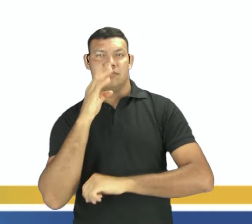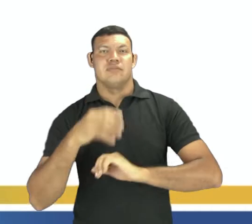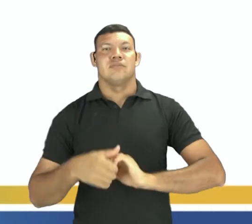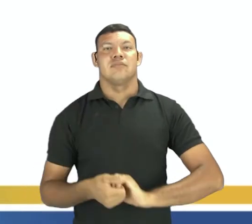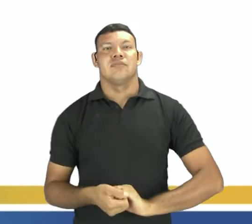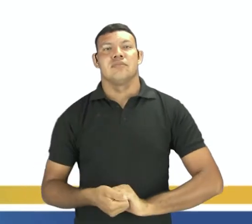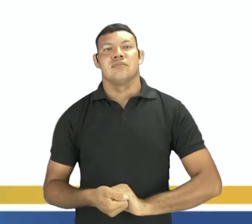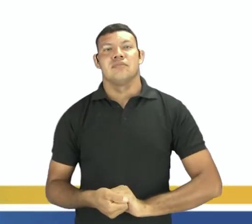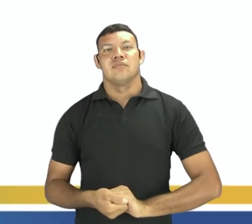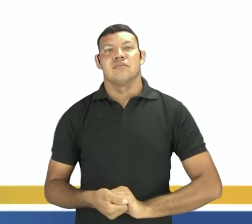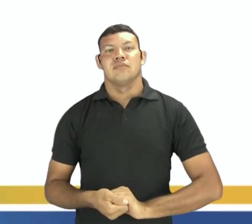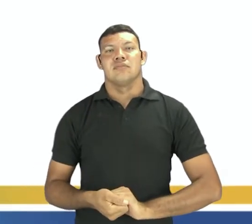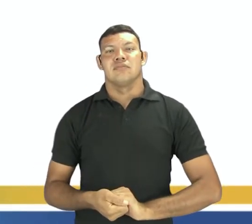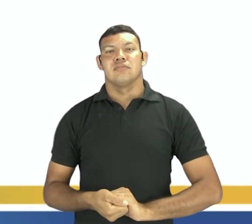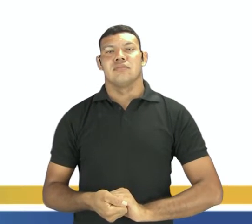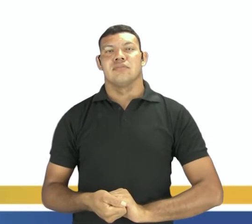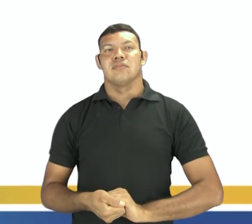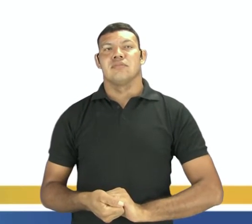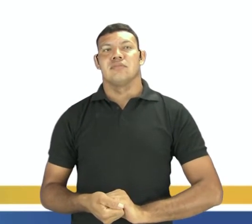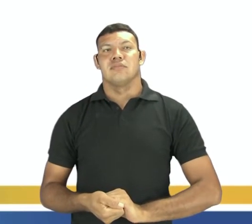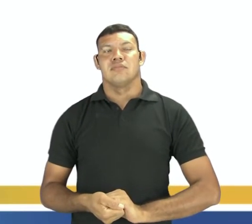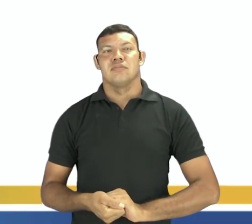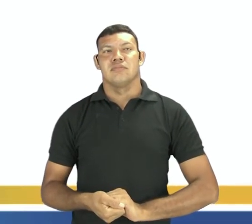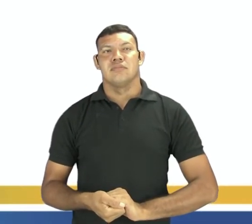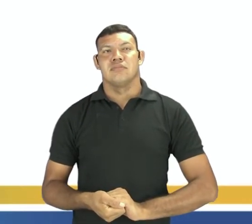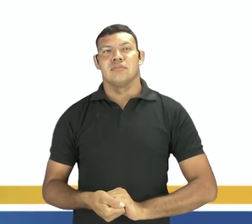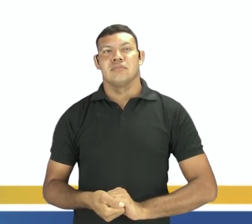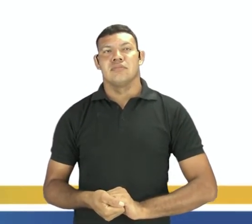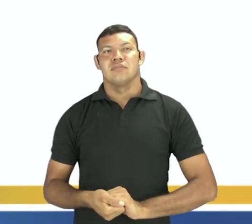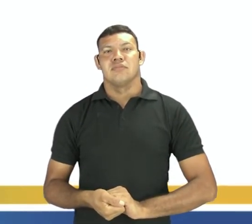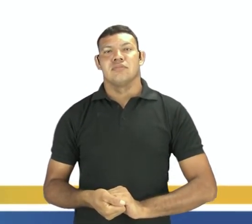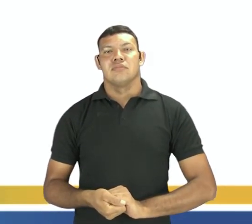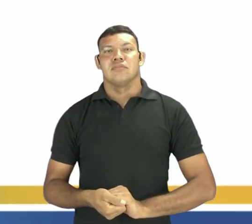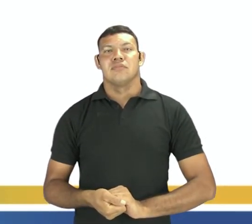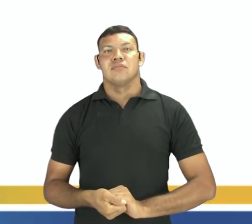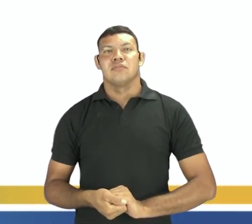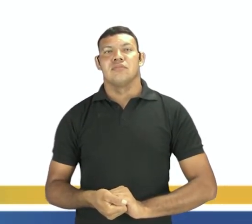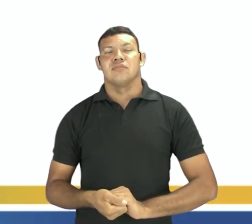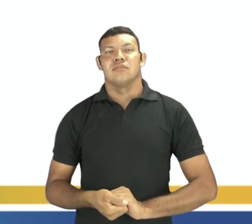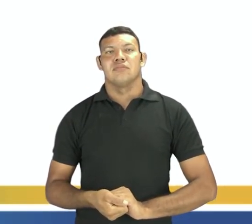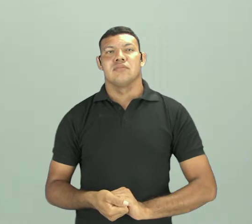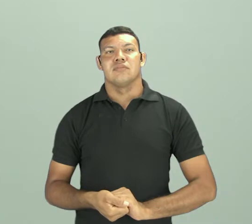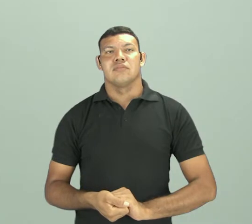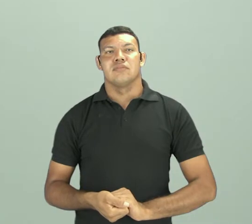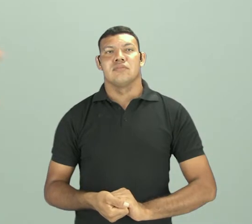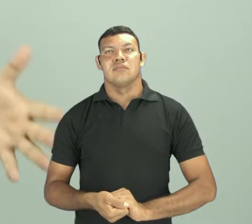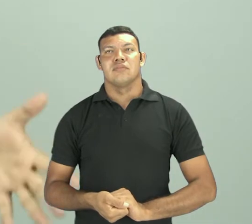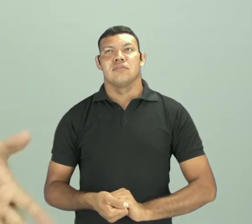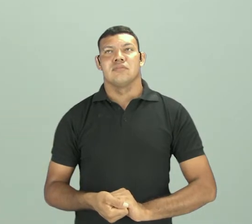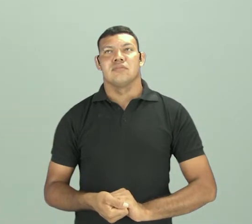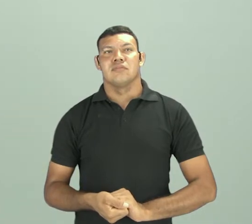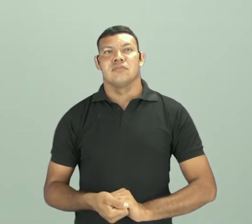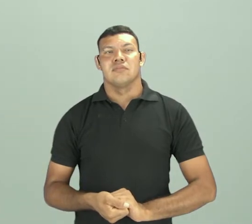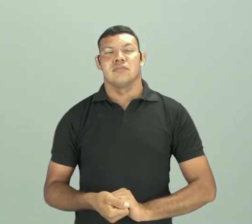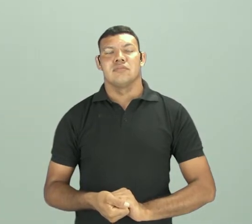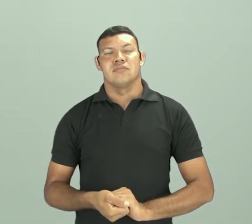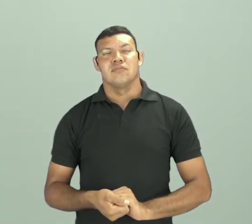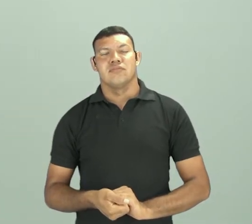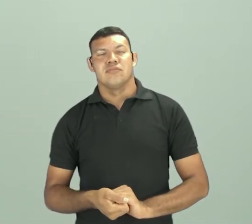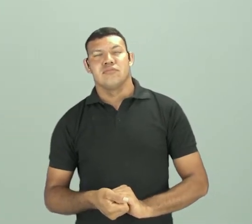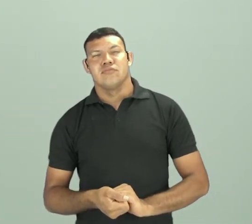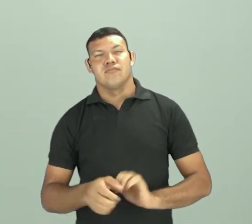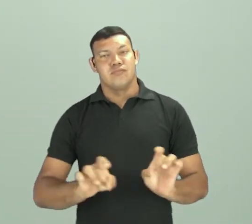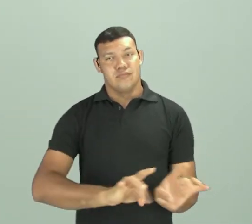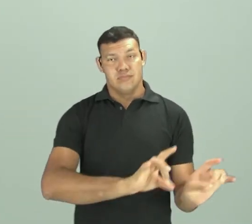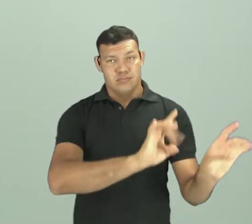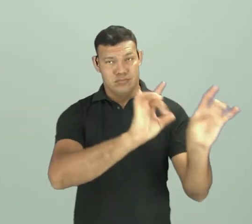Let's continue then, right? If you understood, no problem. So now we're going to have some peculiarities. A gente vai ver algumas